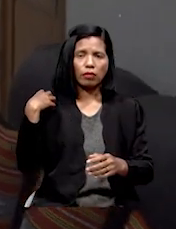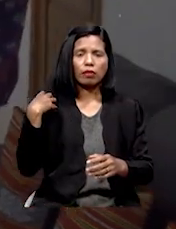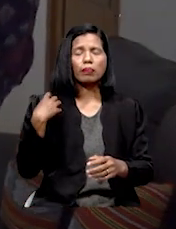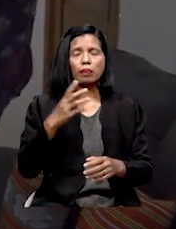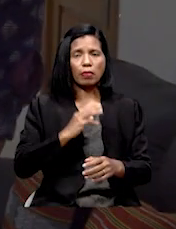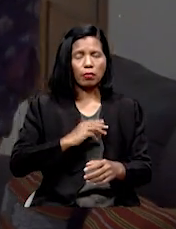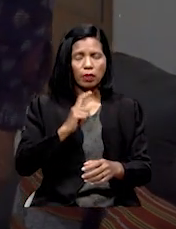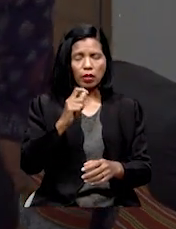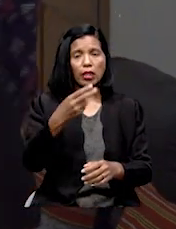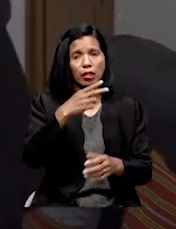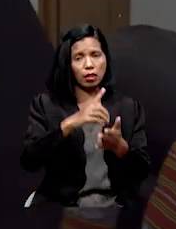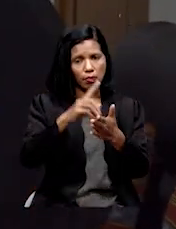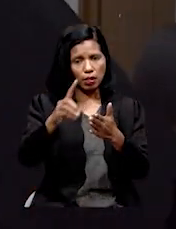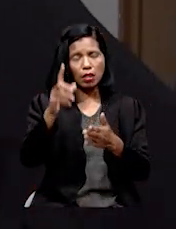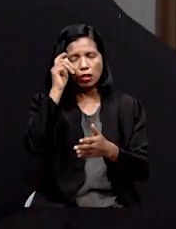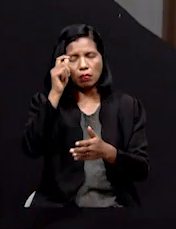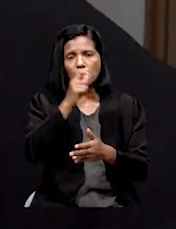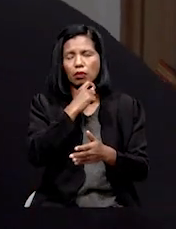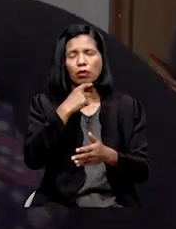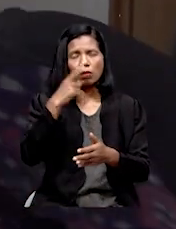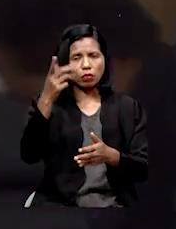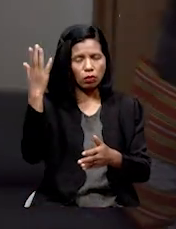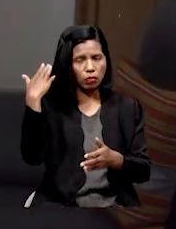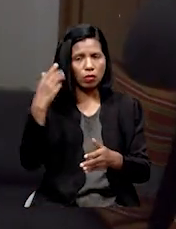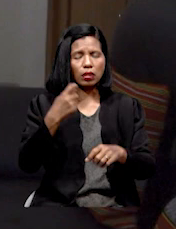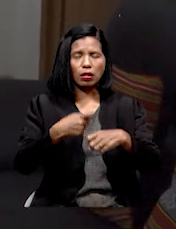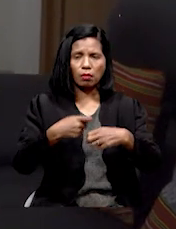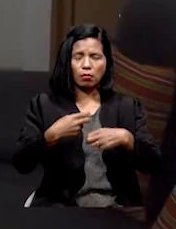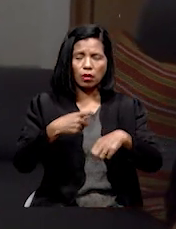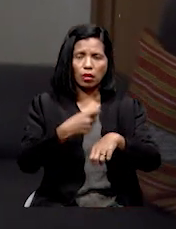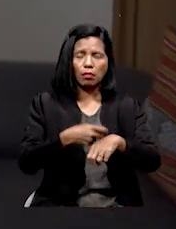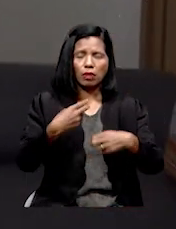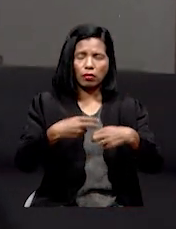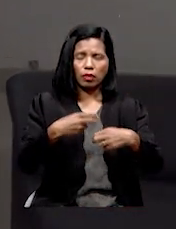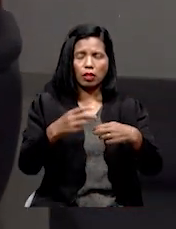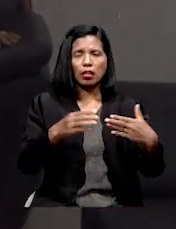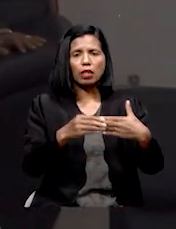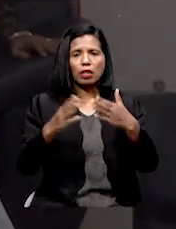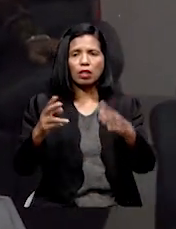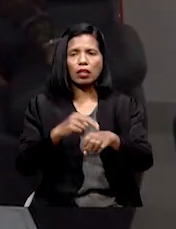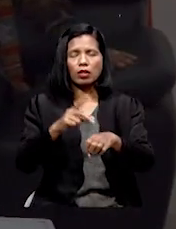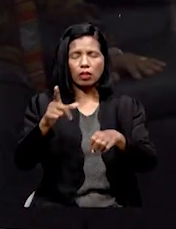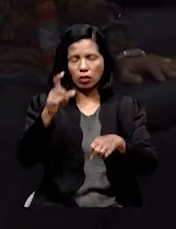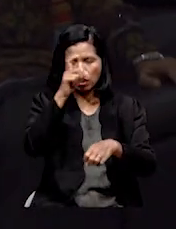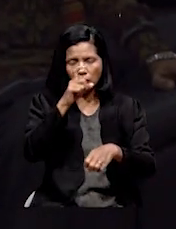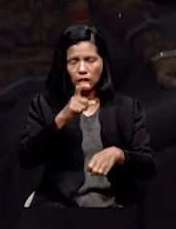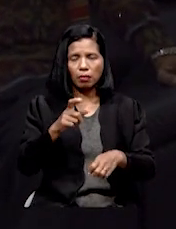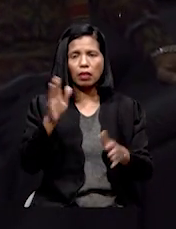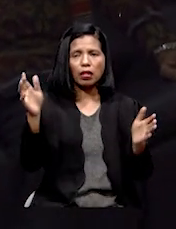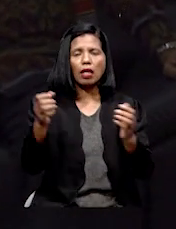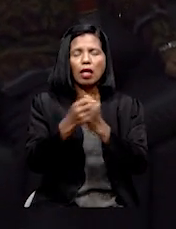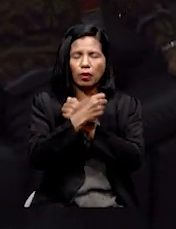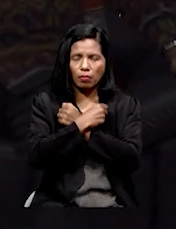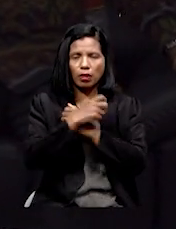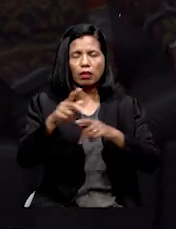né? Taurumatanrua Kateten, uluk e a situação difícil. Líder nacional Sira Hoidari Nebekik, mas Behadomi Liu